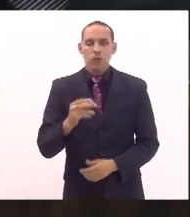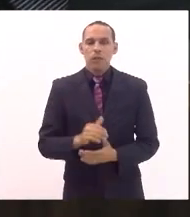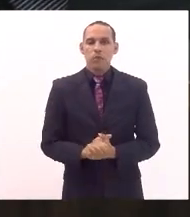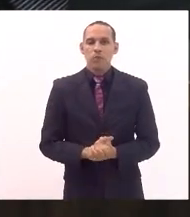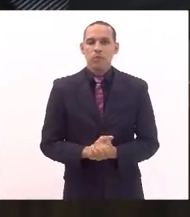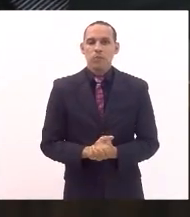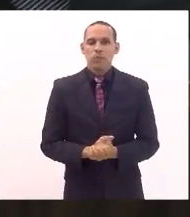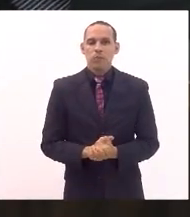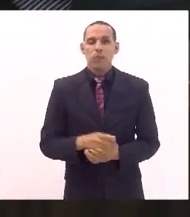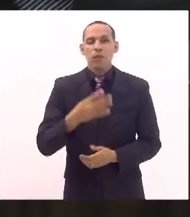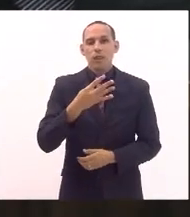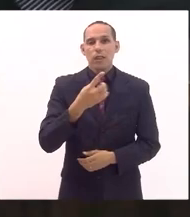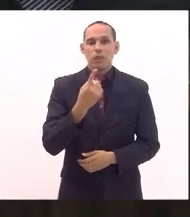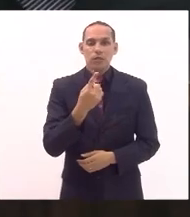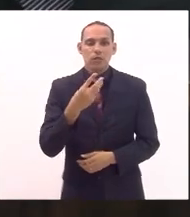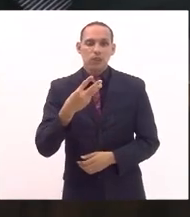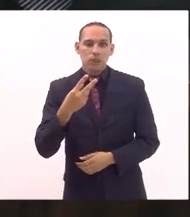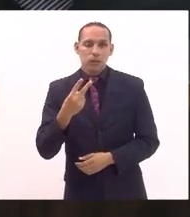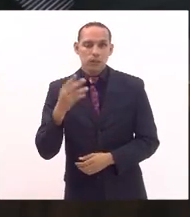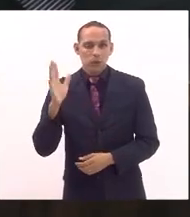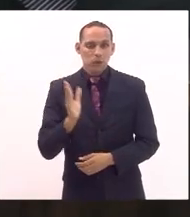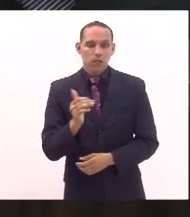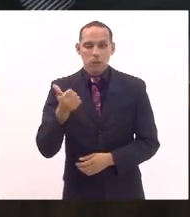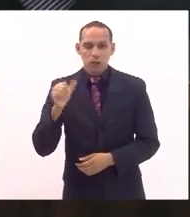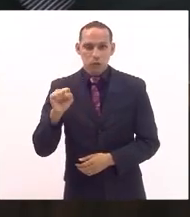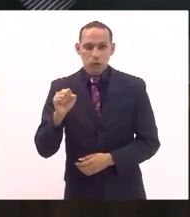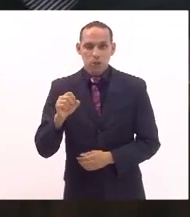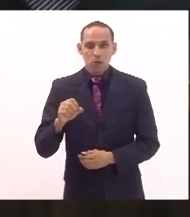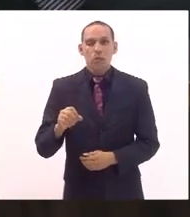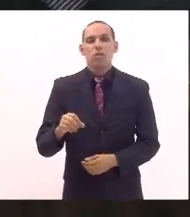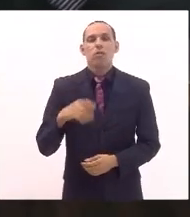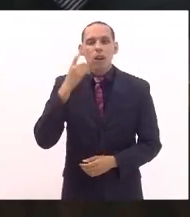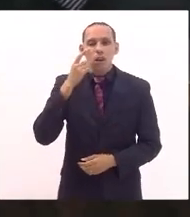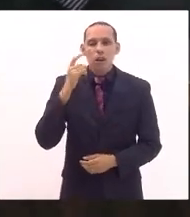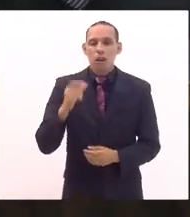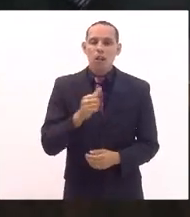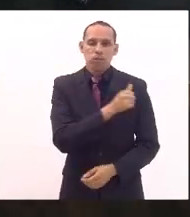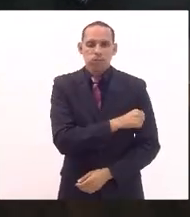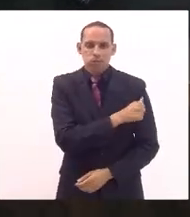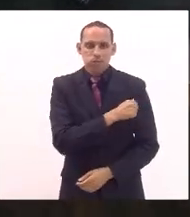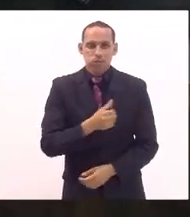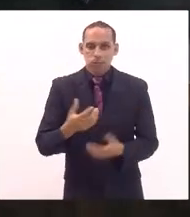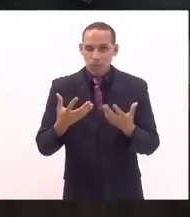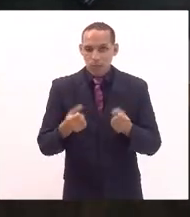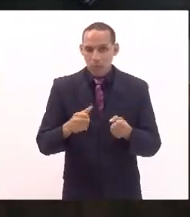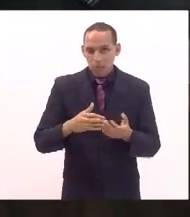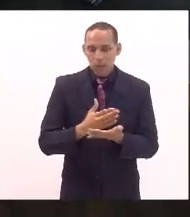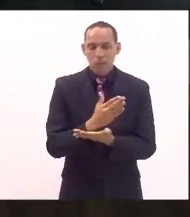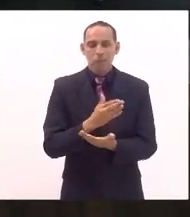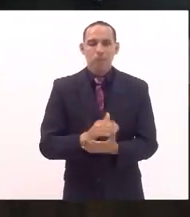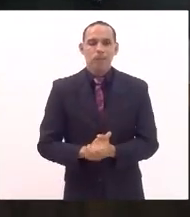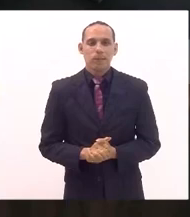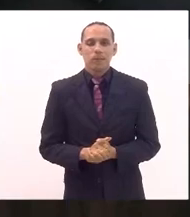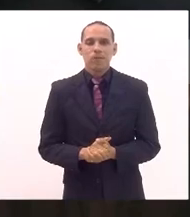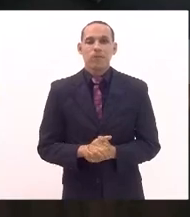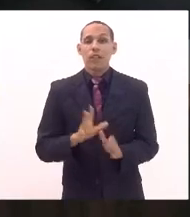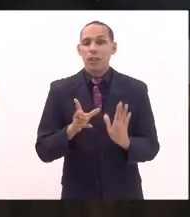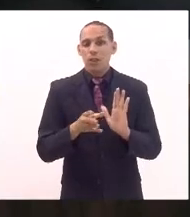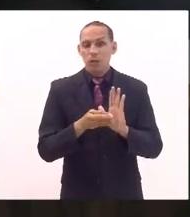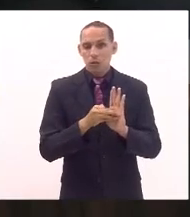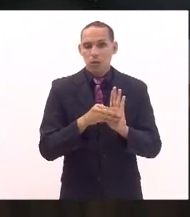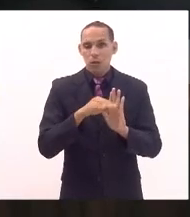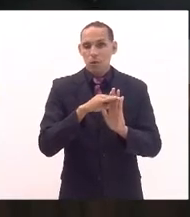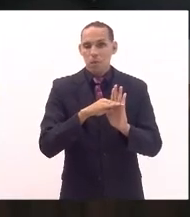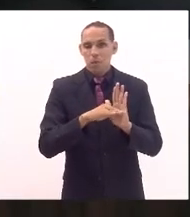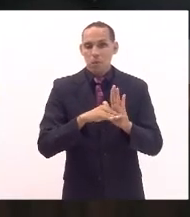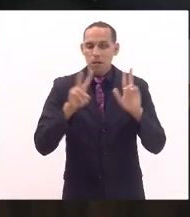222-e 4132 de 18 deputada enfermeira Rejane Santos que a própria pressuposto aprovado e a quem usar